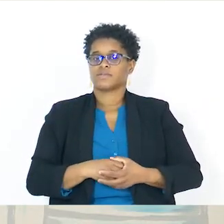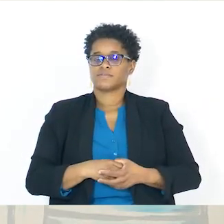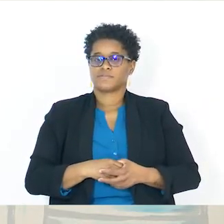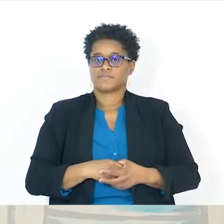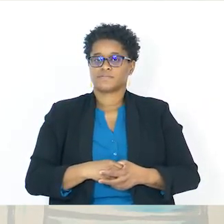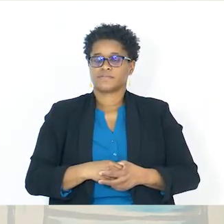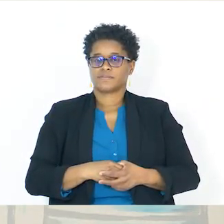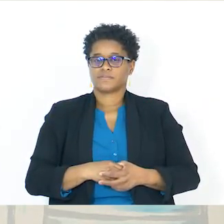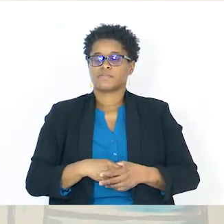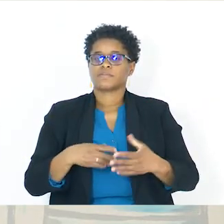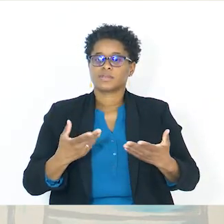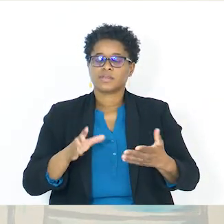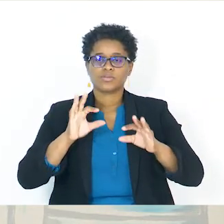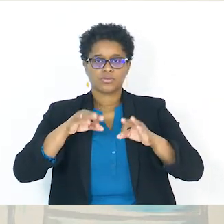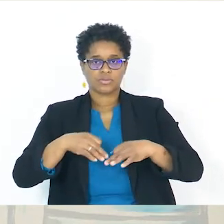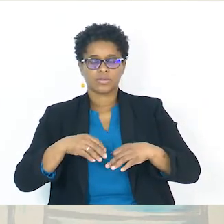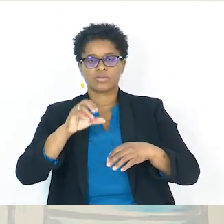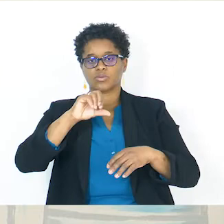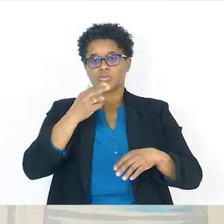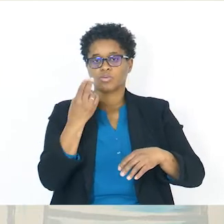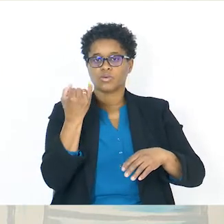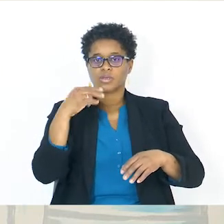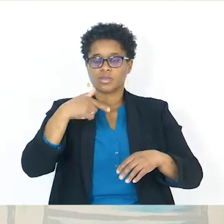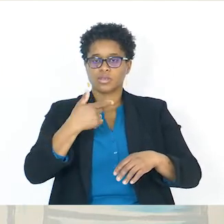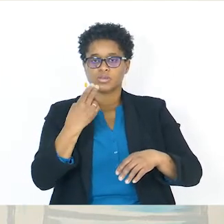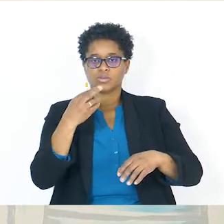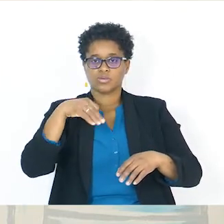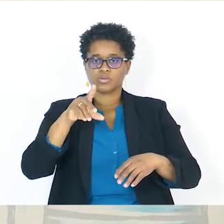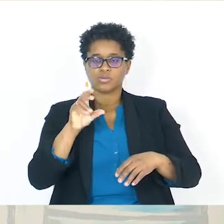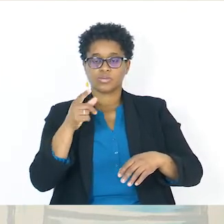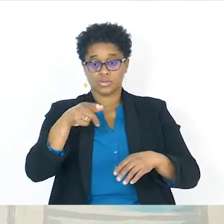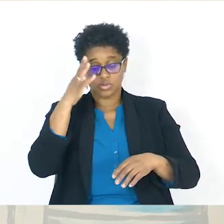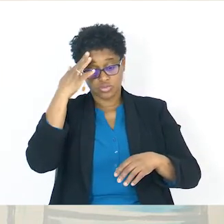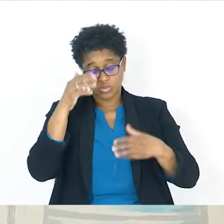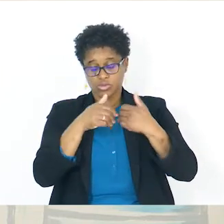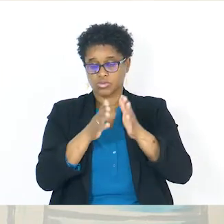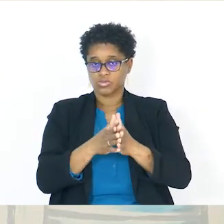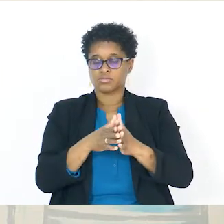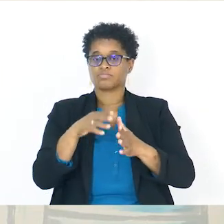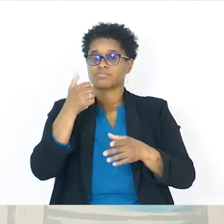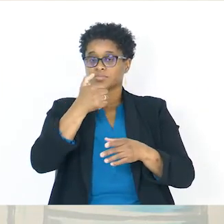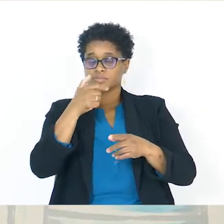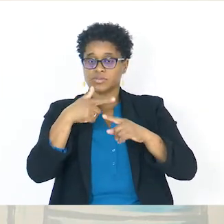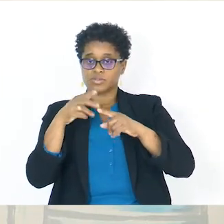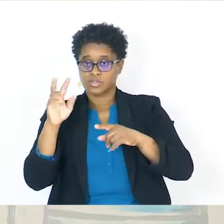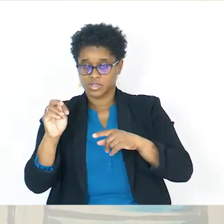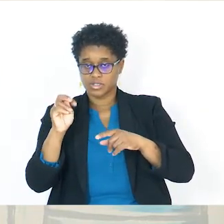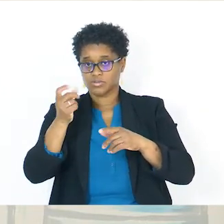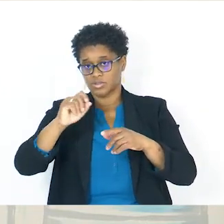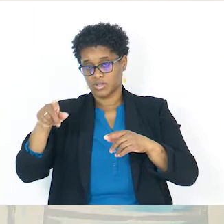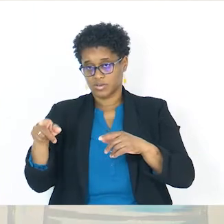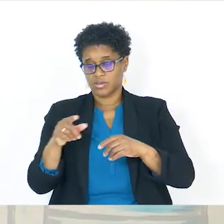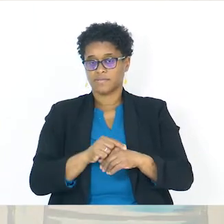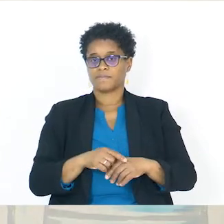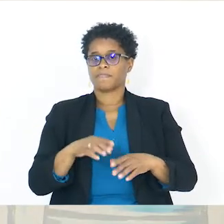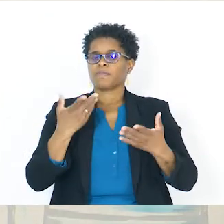10. E, por último, o quíntuplo desses números todos. Quíntuplo de 3, colocando o resultado aqui,